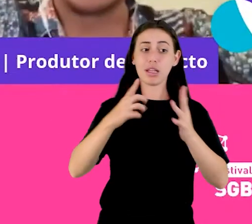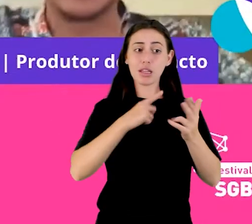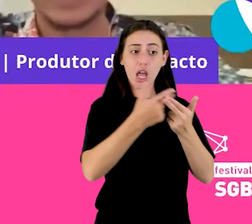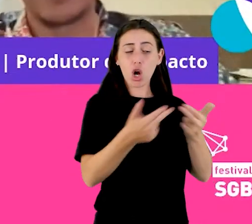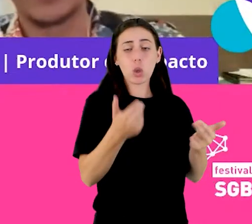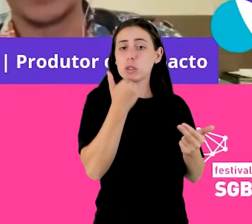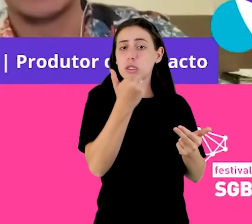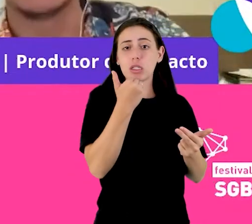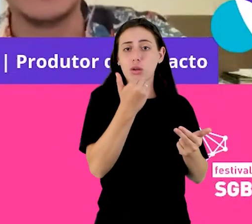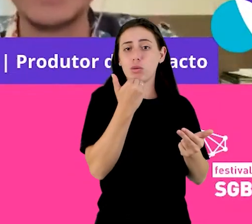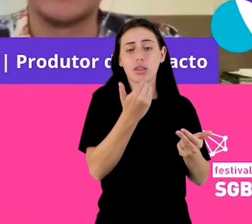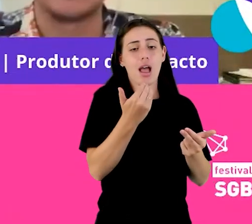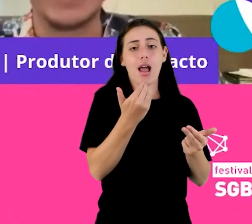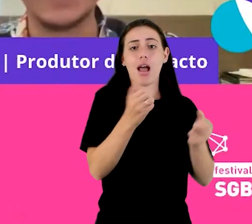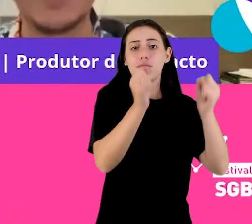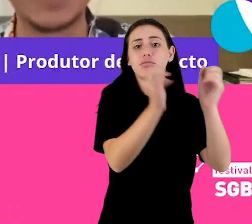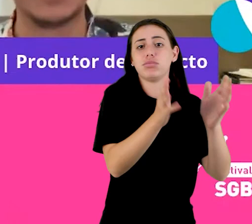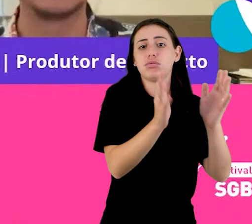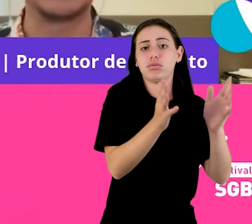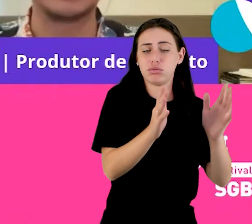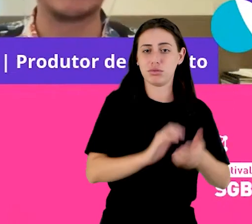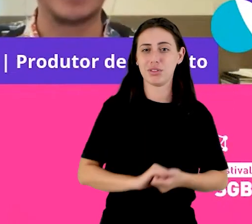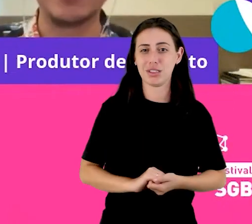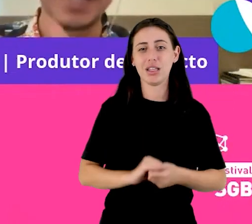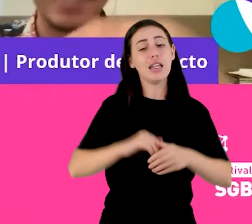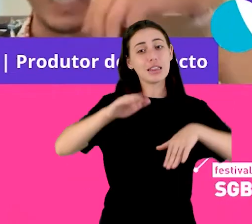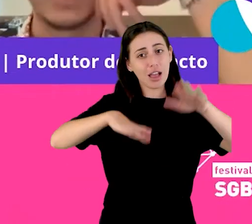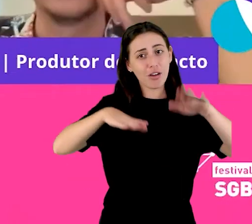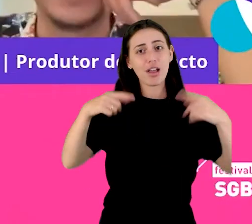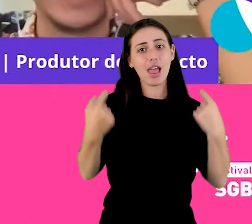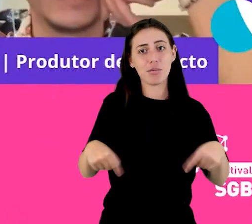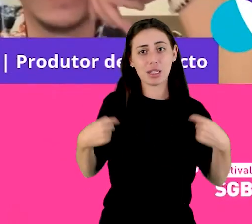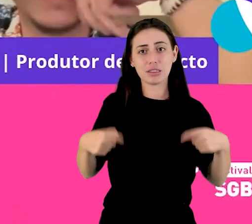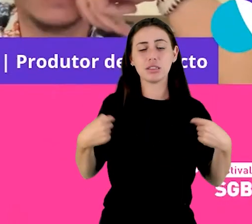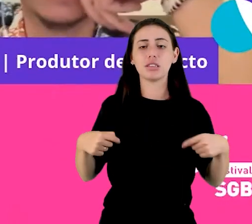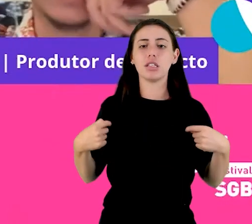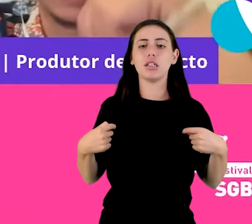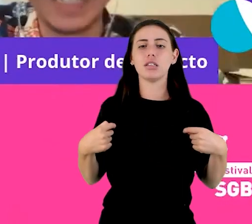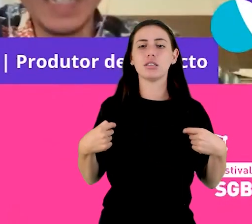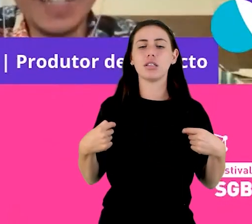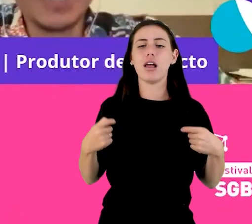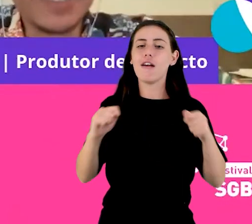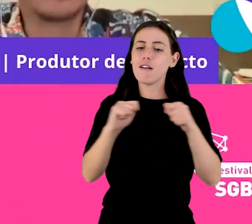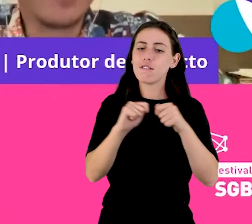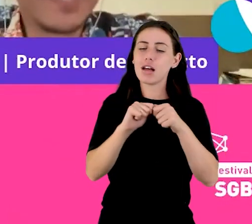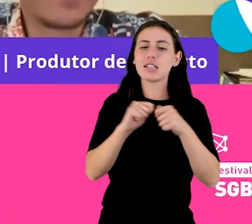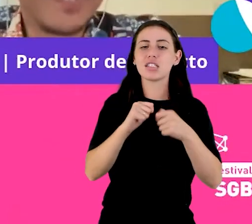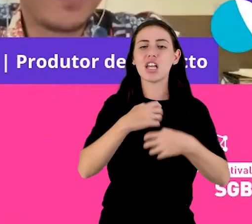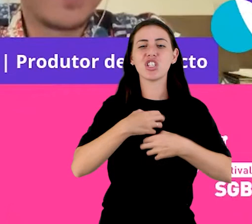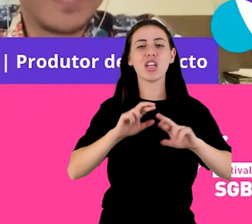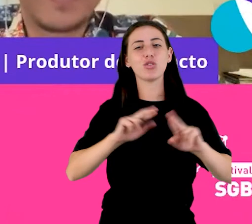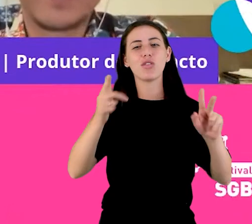Então, atrás desses profissionais. Se tiver alguém aí, intérprete de Libras, e quer participar, manda mensagem lá no direct. Maravilhoso. O Eric